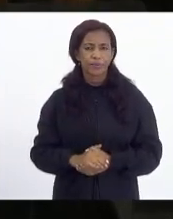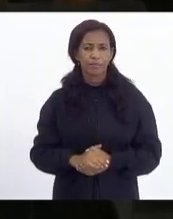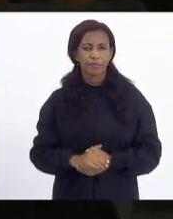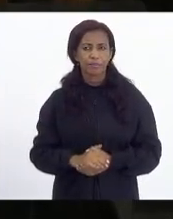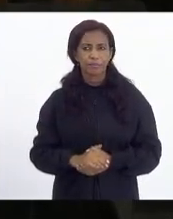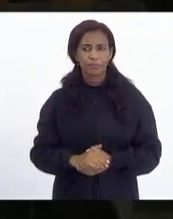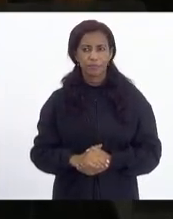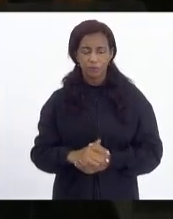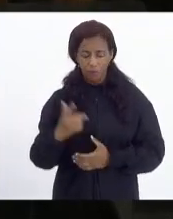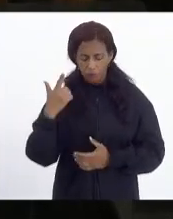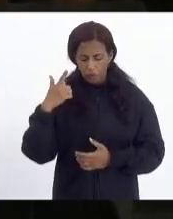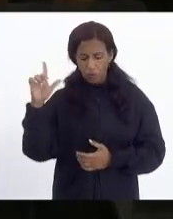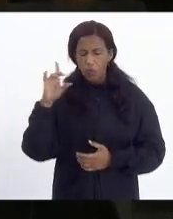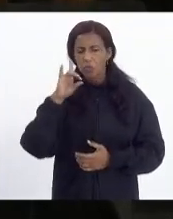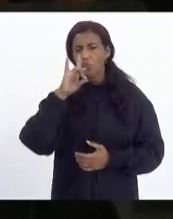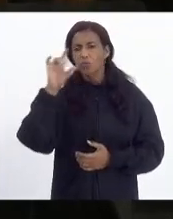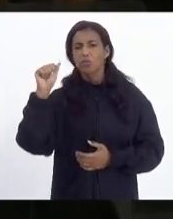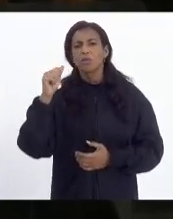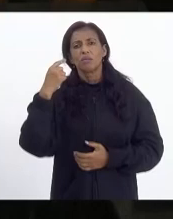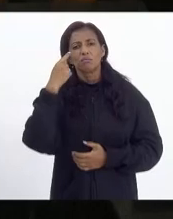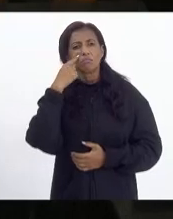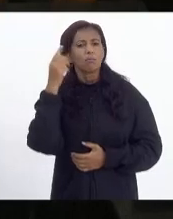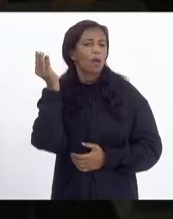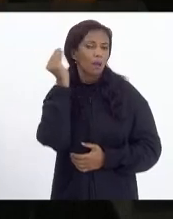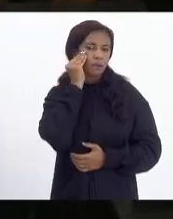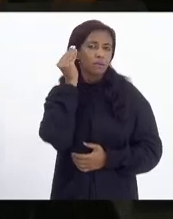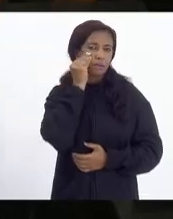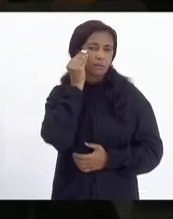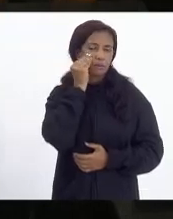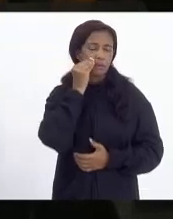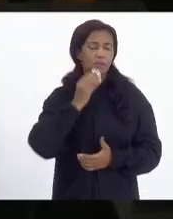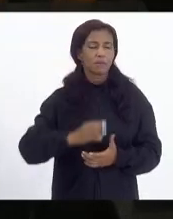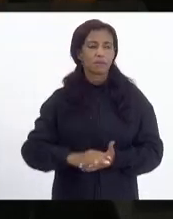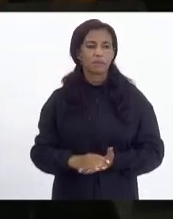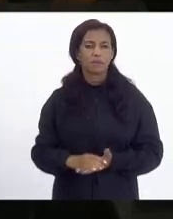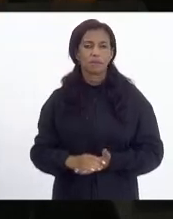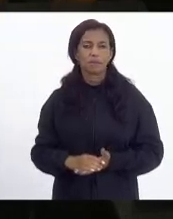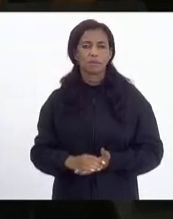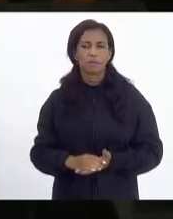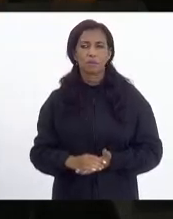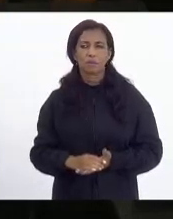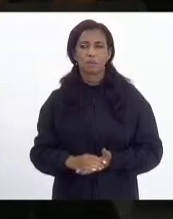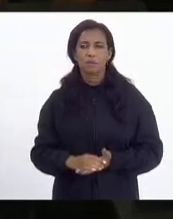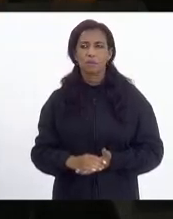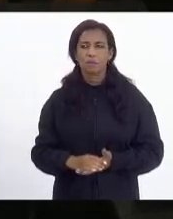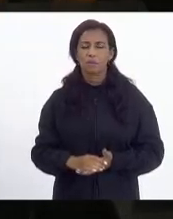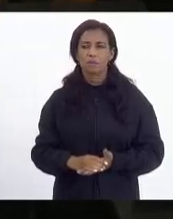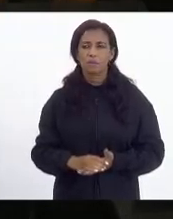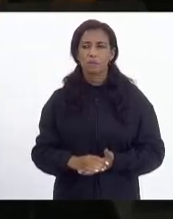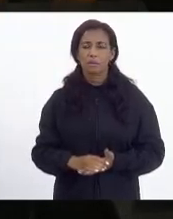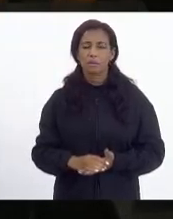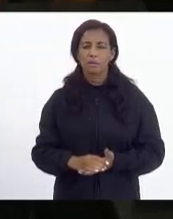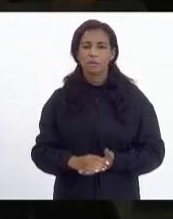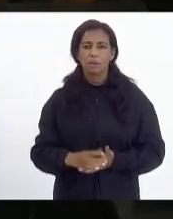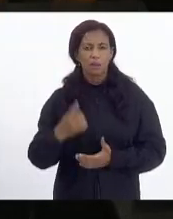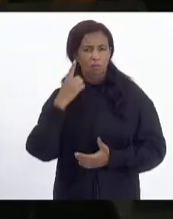o outro dia enviamos uma matéria é absolutamente dantesca